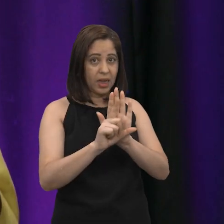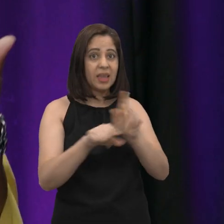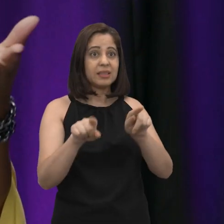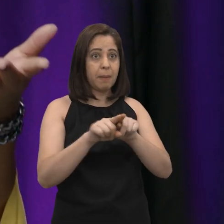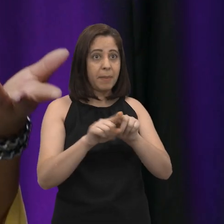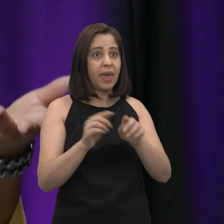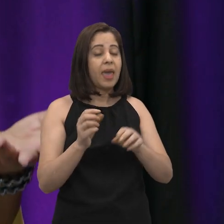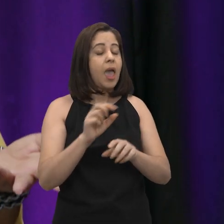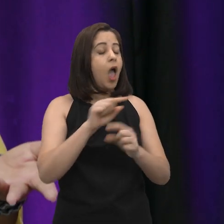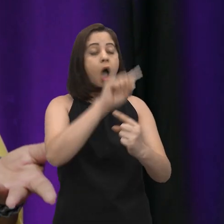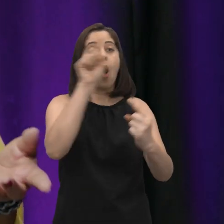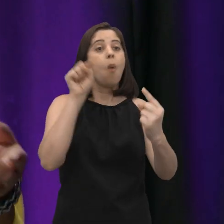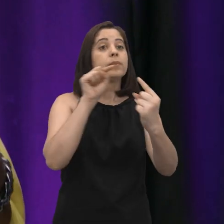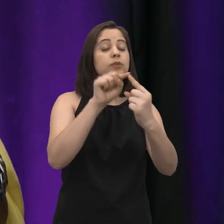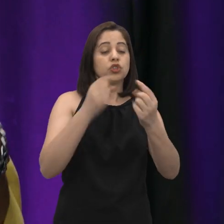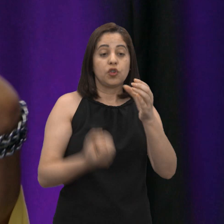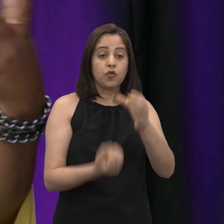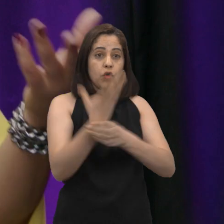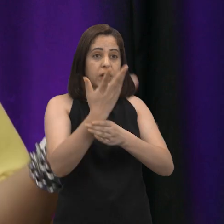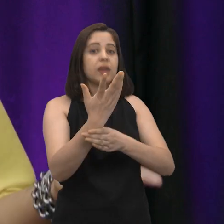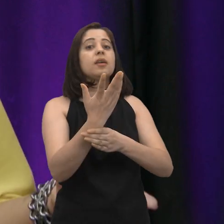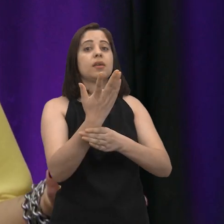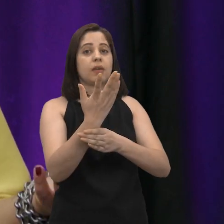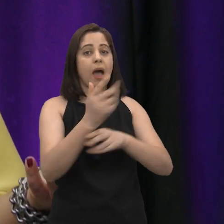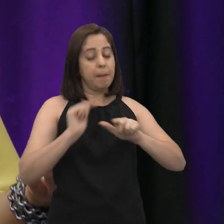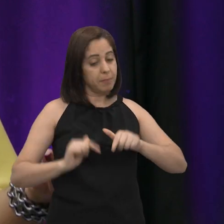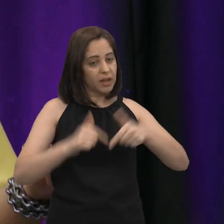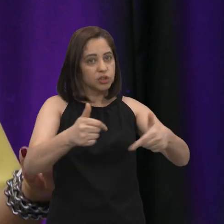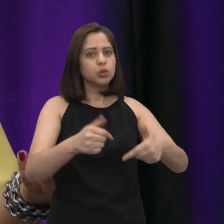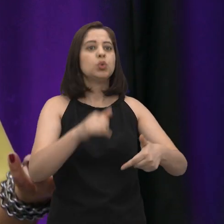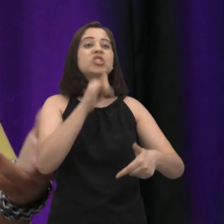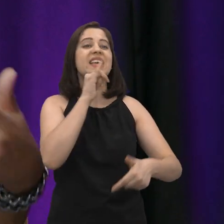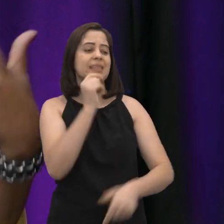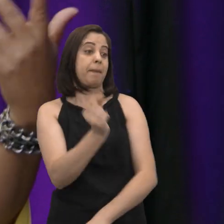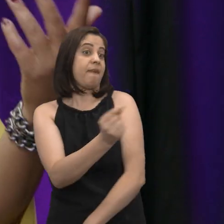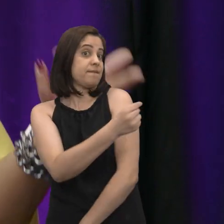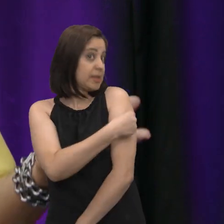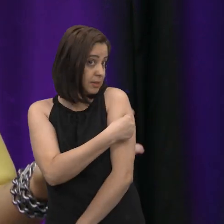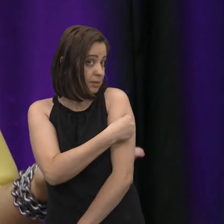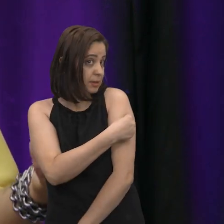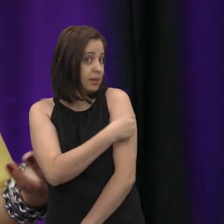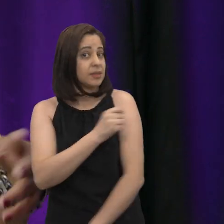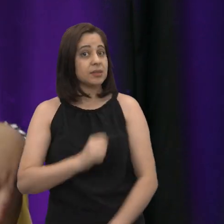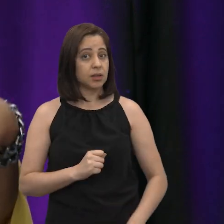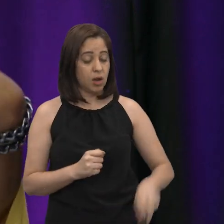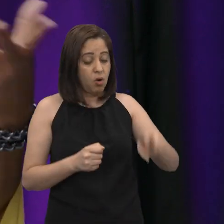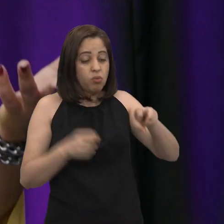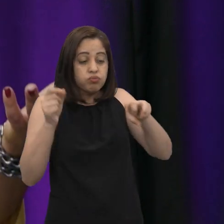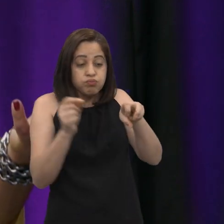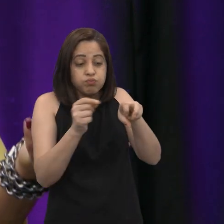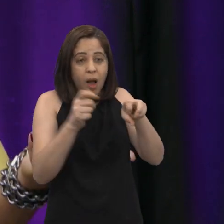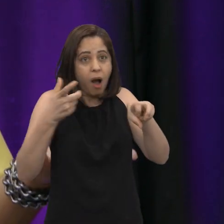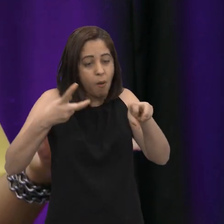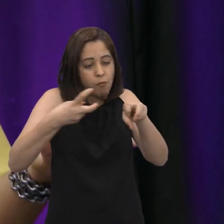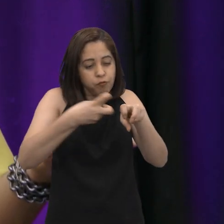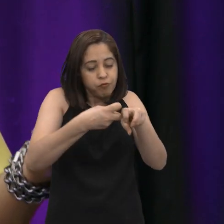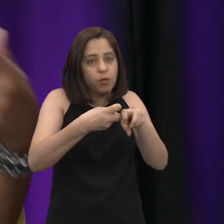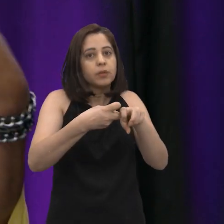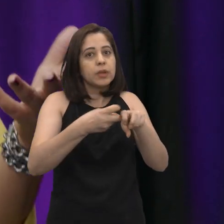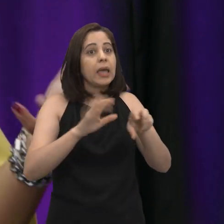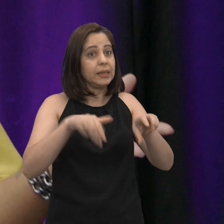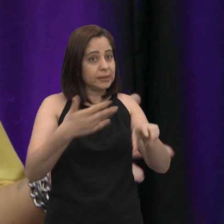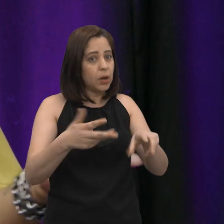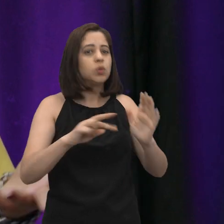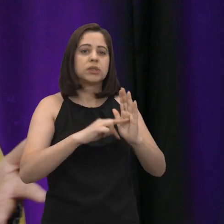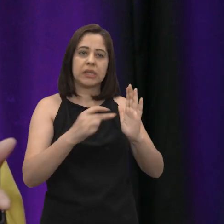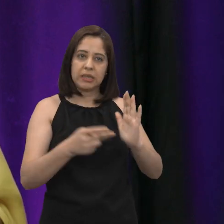criar políticas públicas, né? Campanha de vacinação, de repente. Isso é muito legal. Onde que deve concentrar, até o material que a gente vai encaminhar para lá. Então é uma